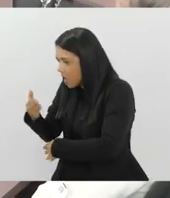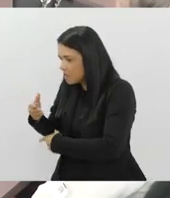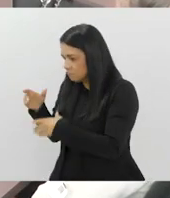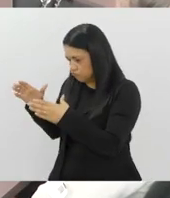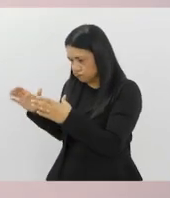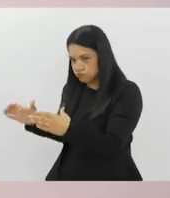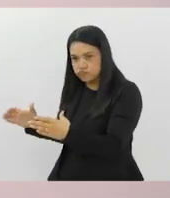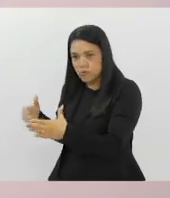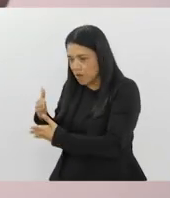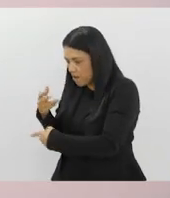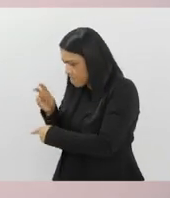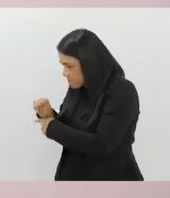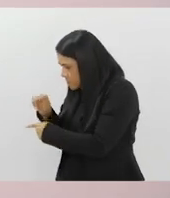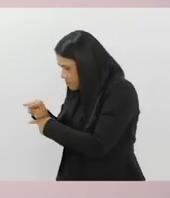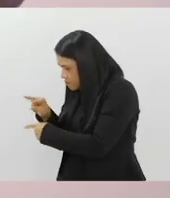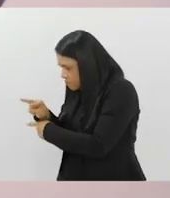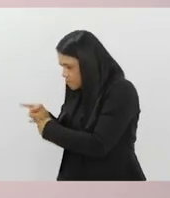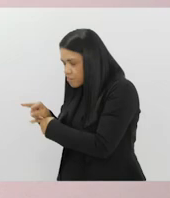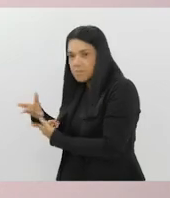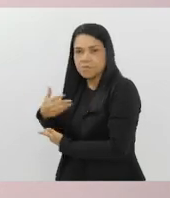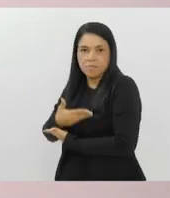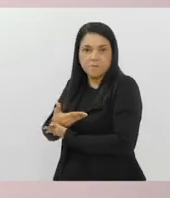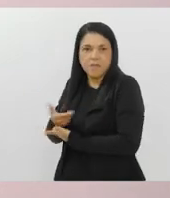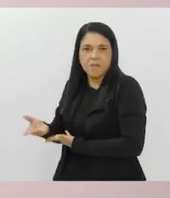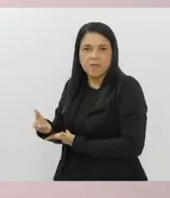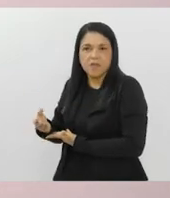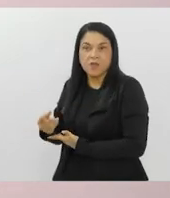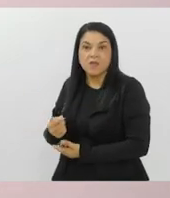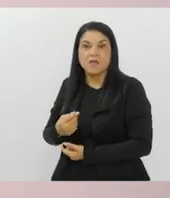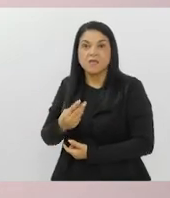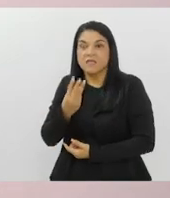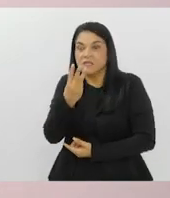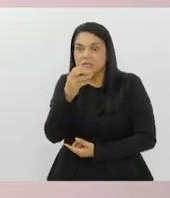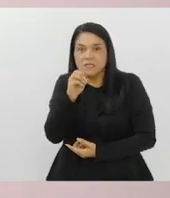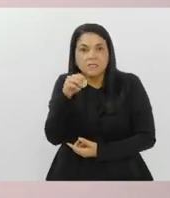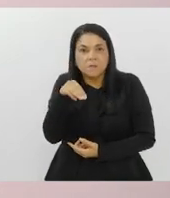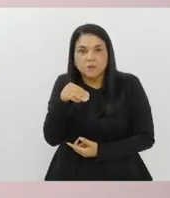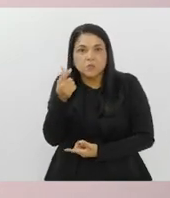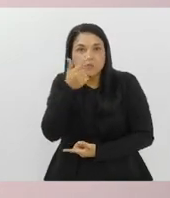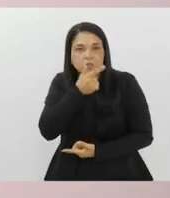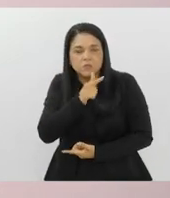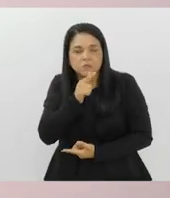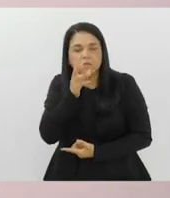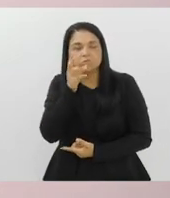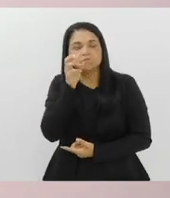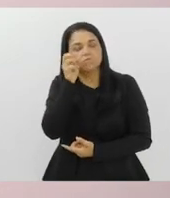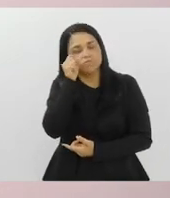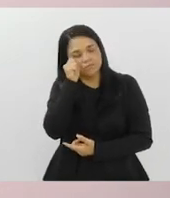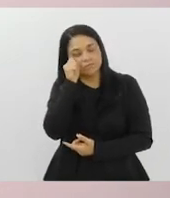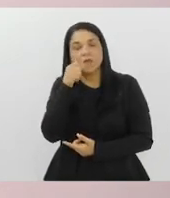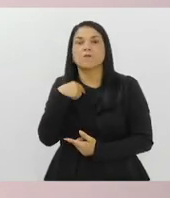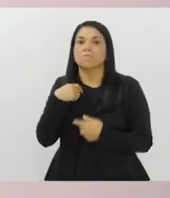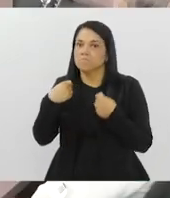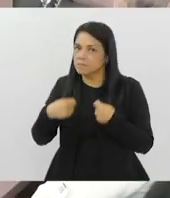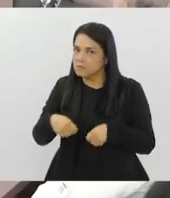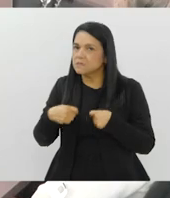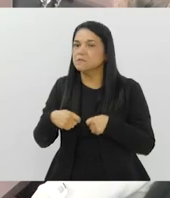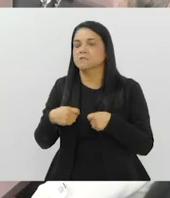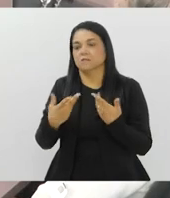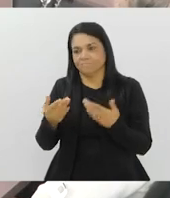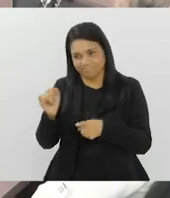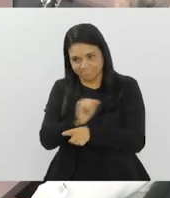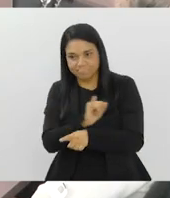Sim. Um minutinho que seja, um momento, 30 minutos que ela consiga ali, é necessário pensar nisso também. Já estou acabando, então,